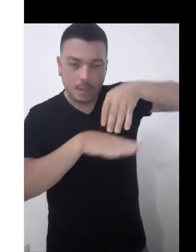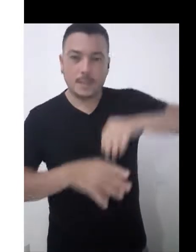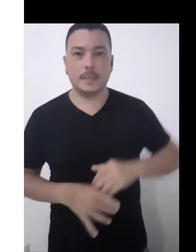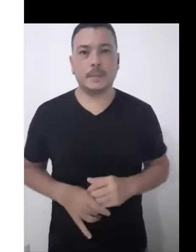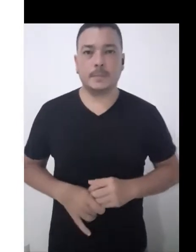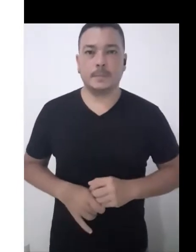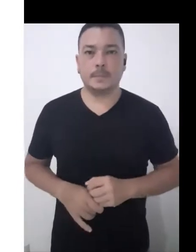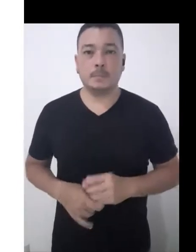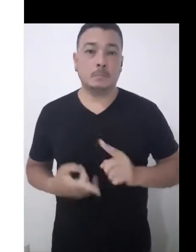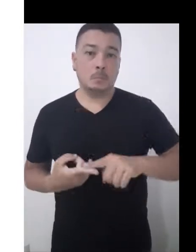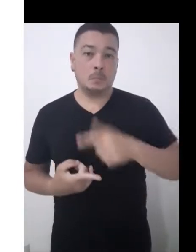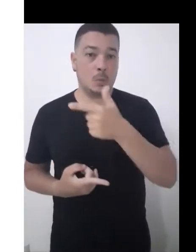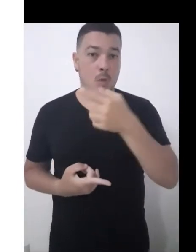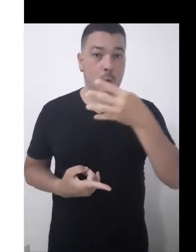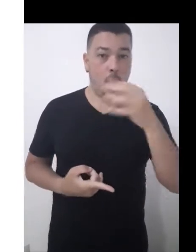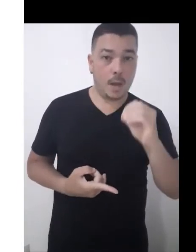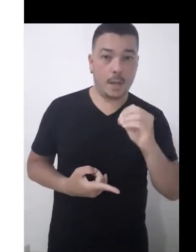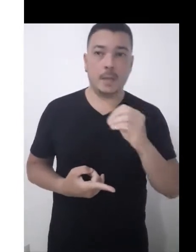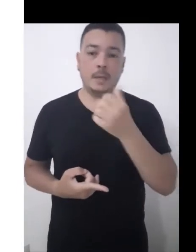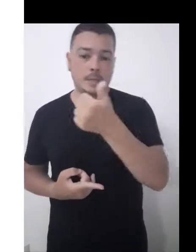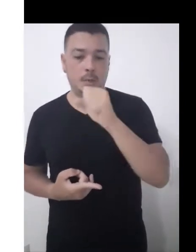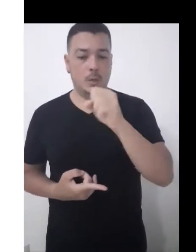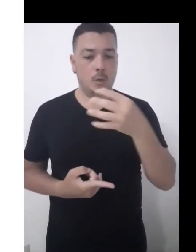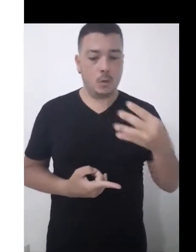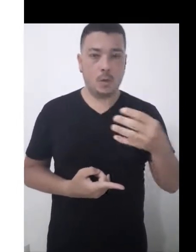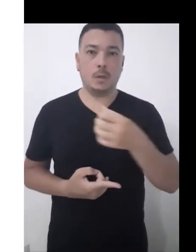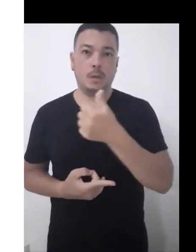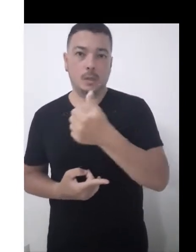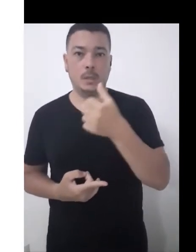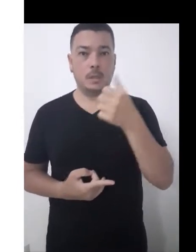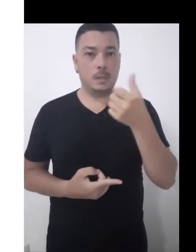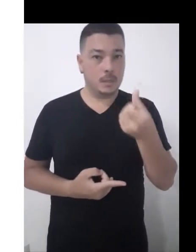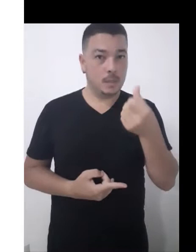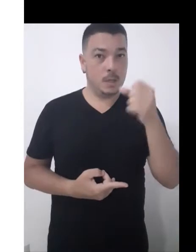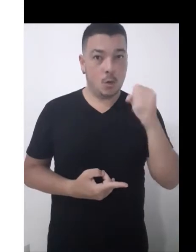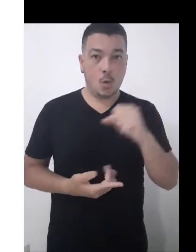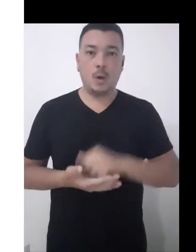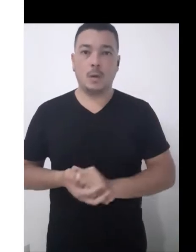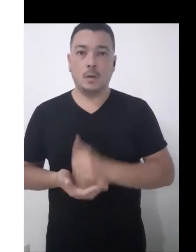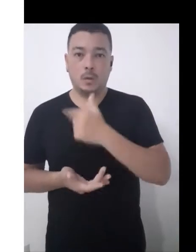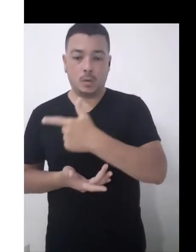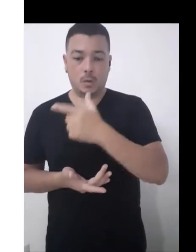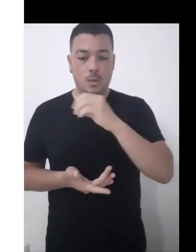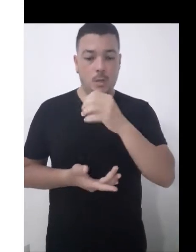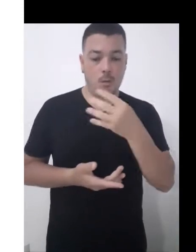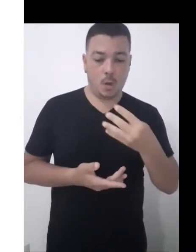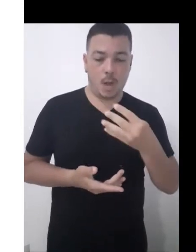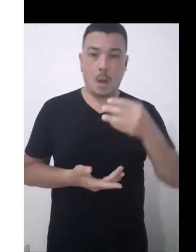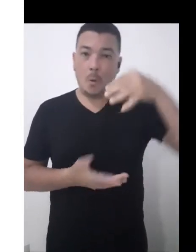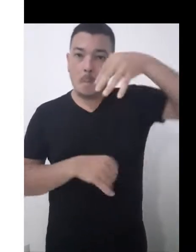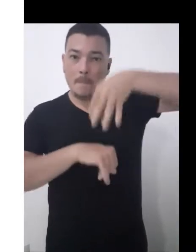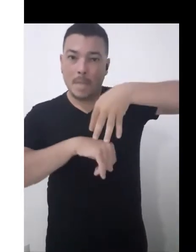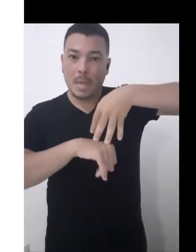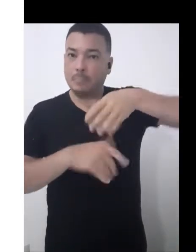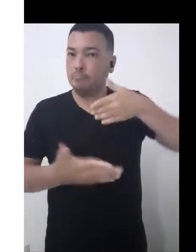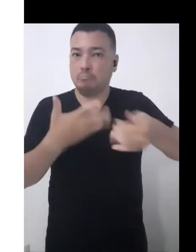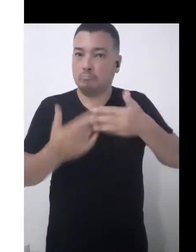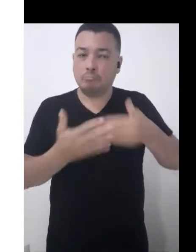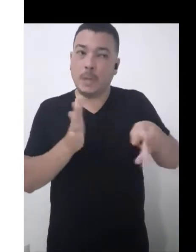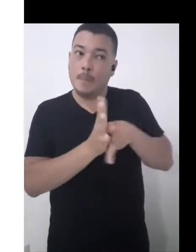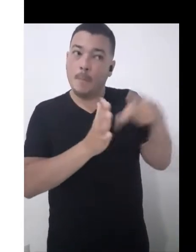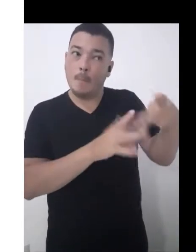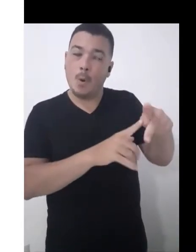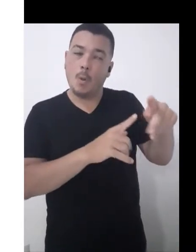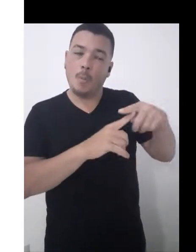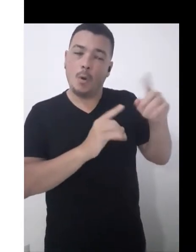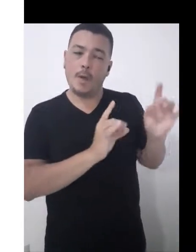Então pode ter 240 pinos, 184 pinos, 168 pinos, 204 pinos. Enfim, esse fator de fábrica, essa